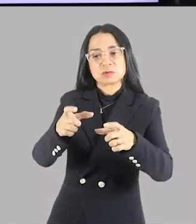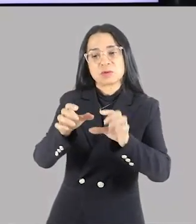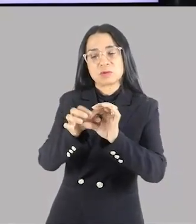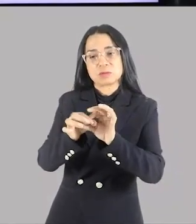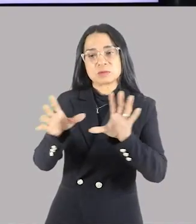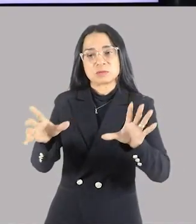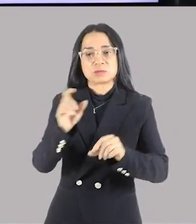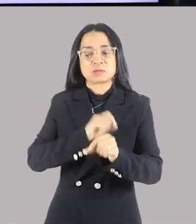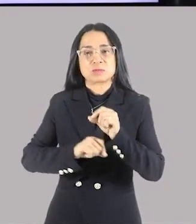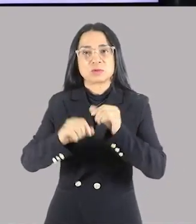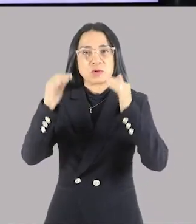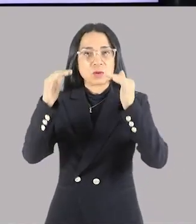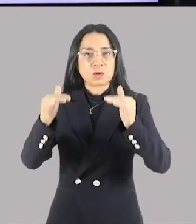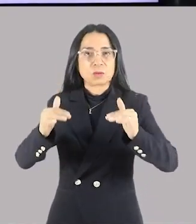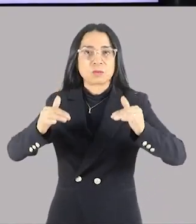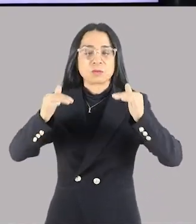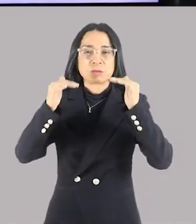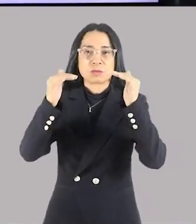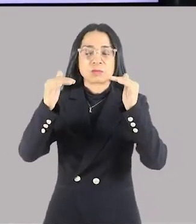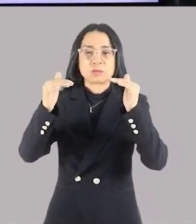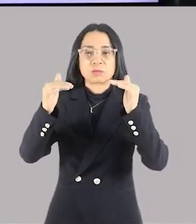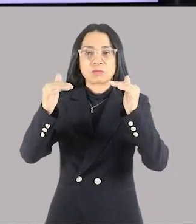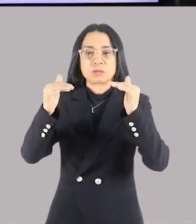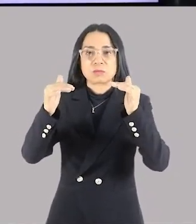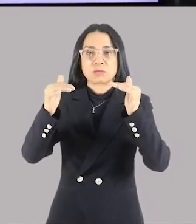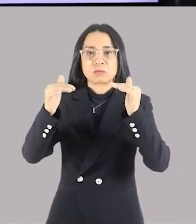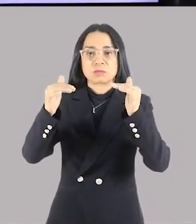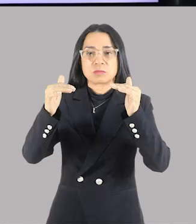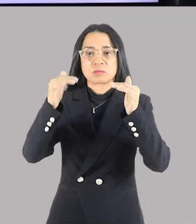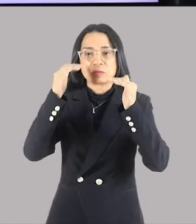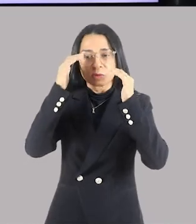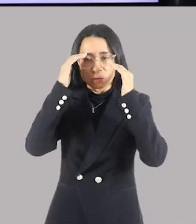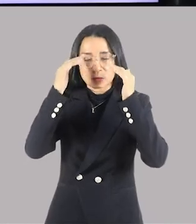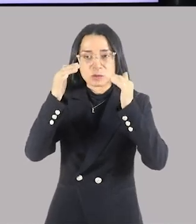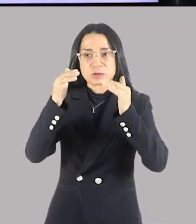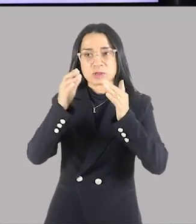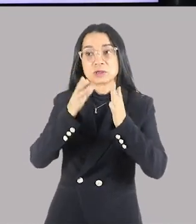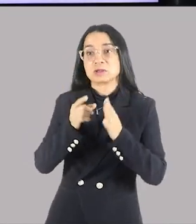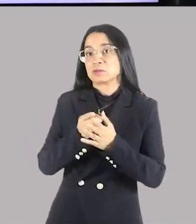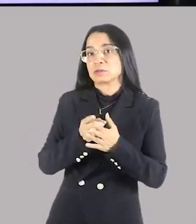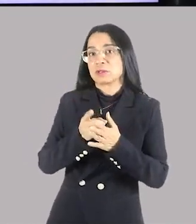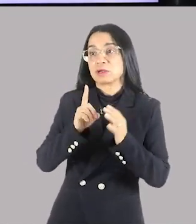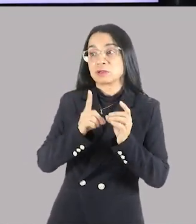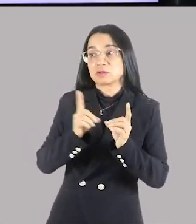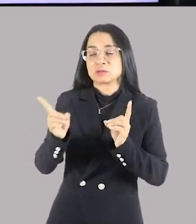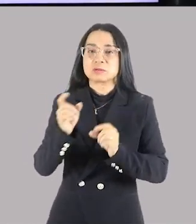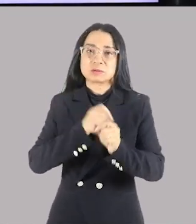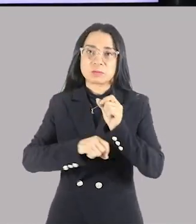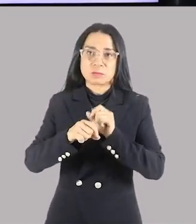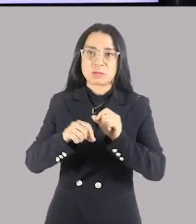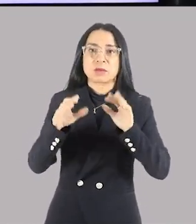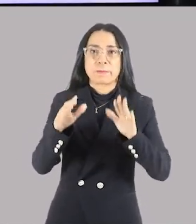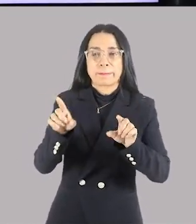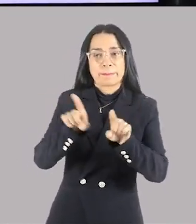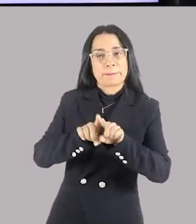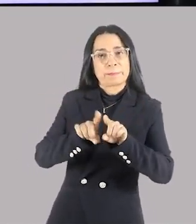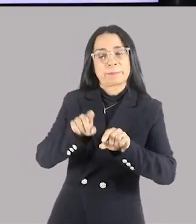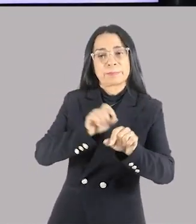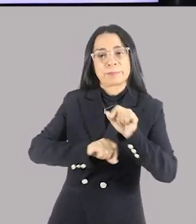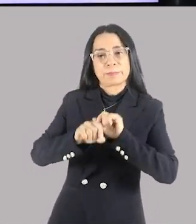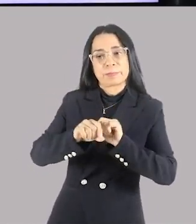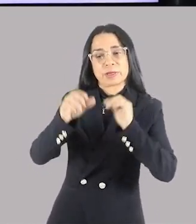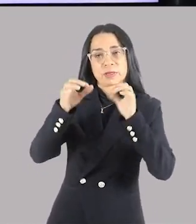órgãos superiores não são subordinados diretamente apenas aos órgãos autônomos, mas são subordinados aos